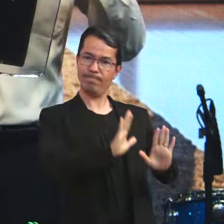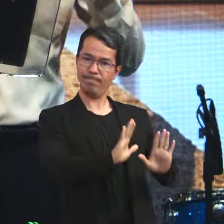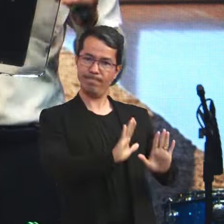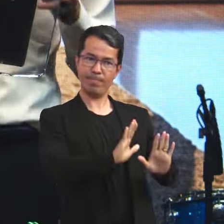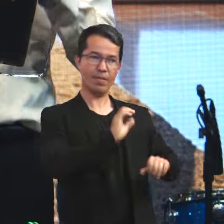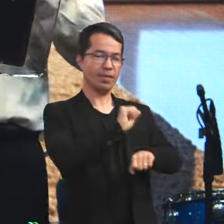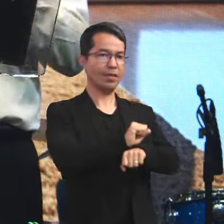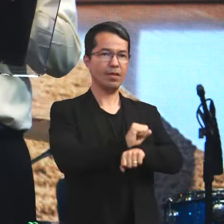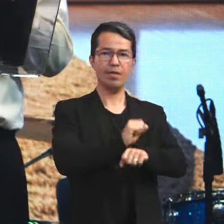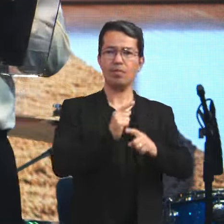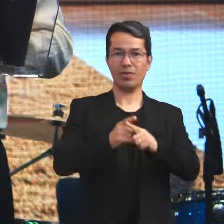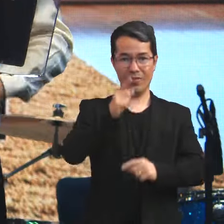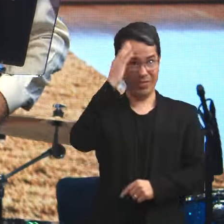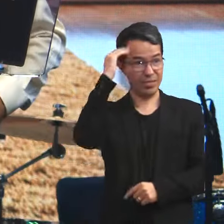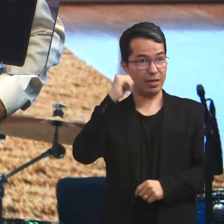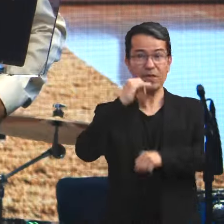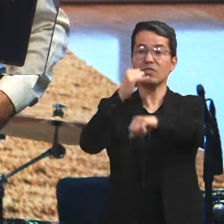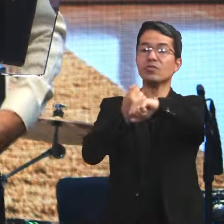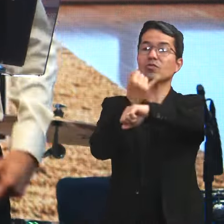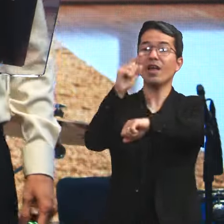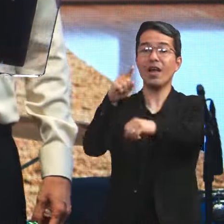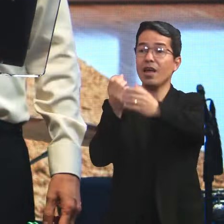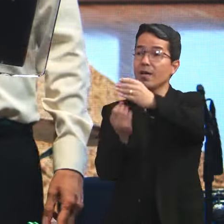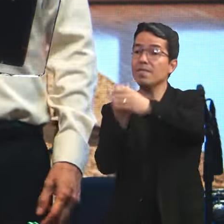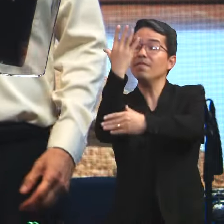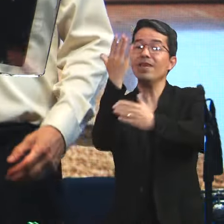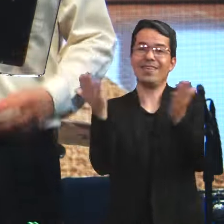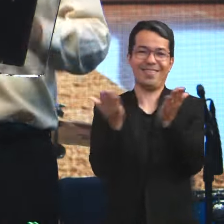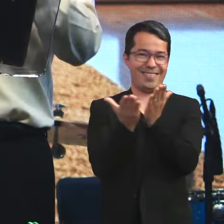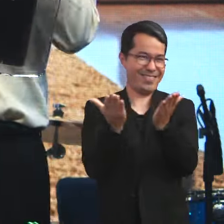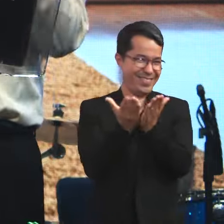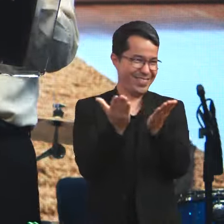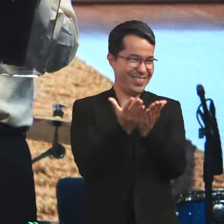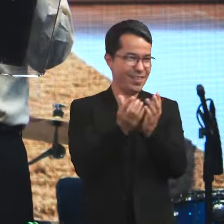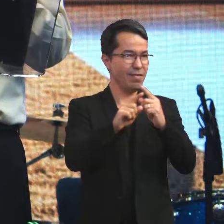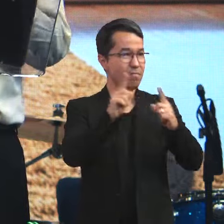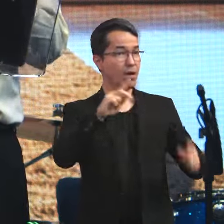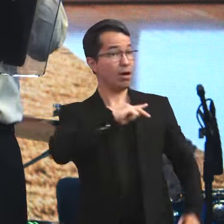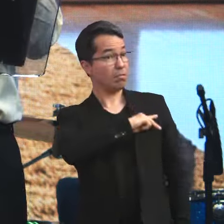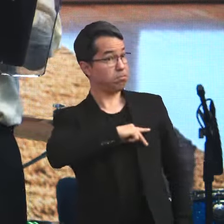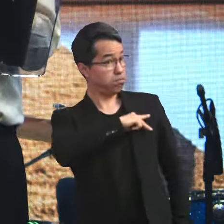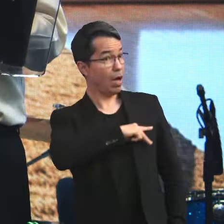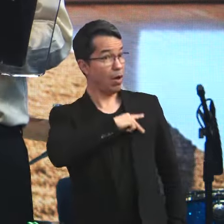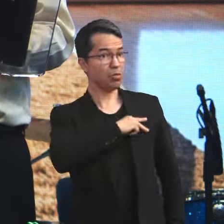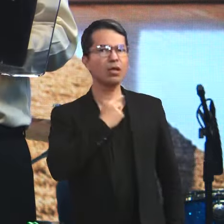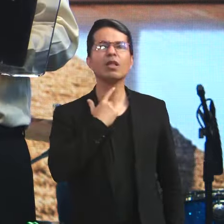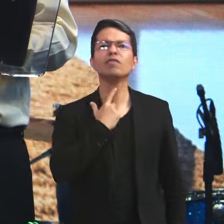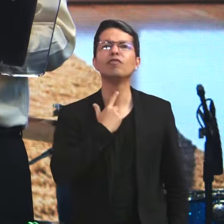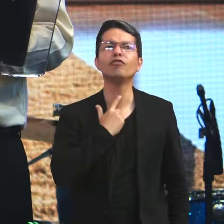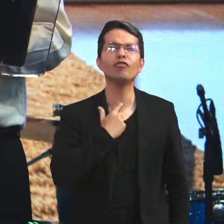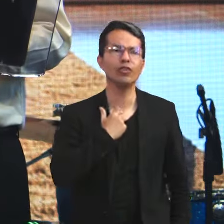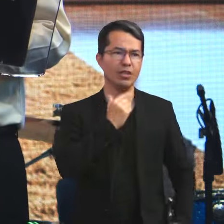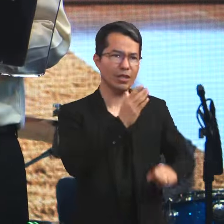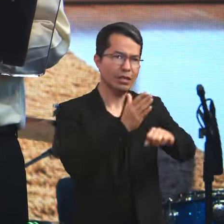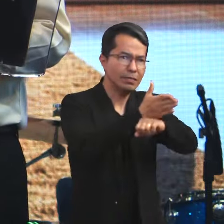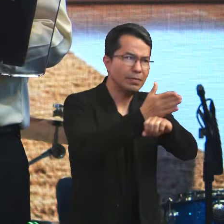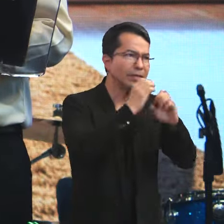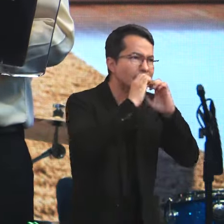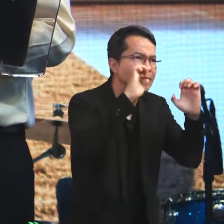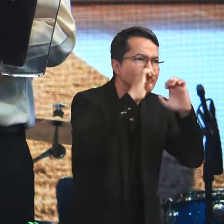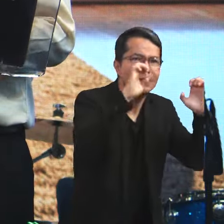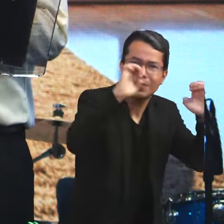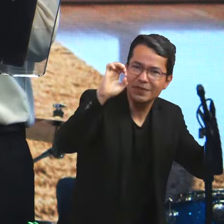jusé nig em Jerusalém foi onde nasceu a igreja pao um desal mas Paulo tinha um